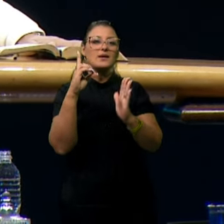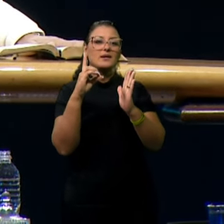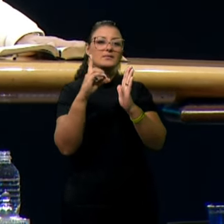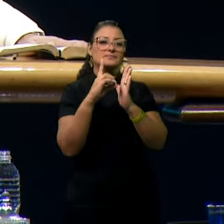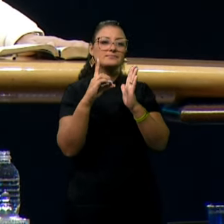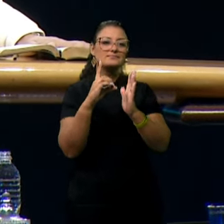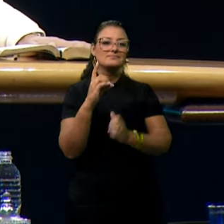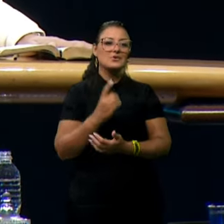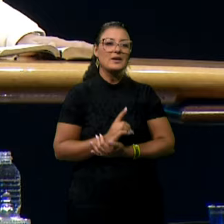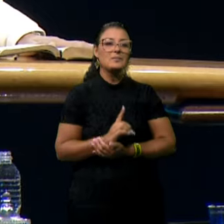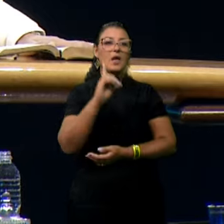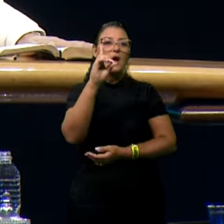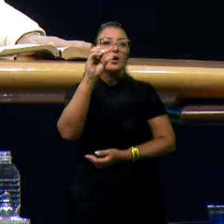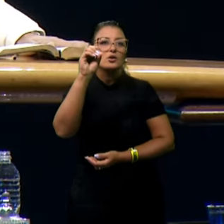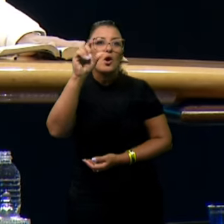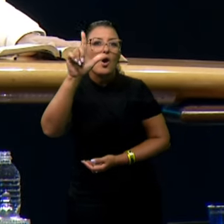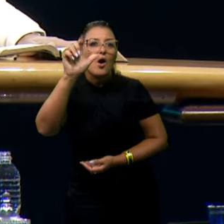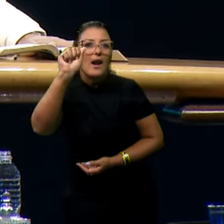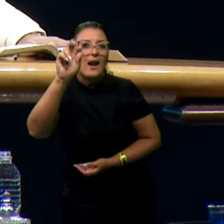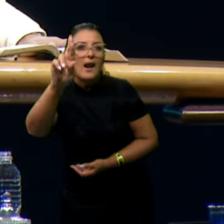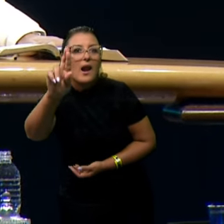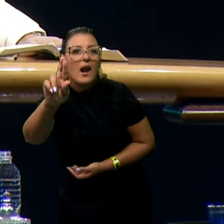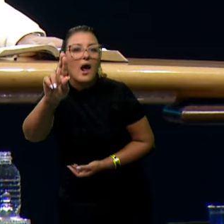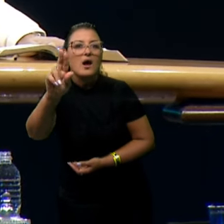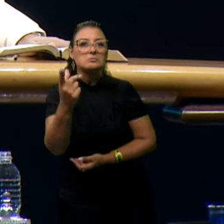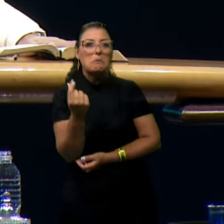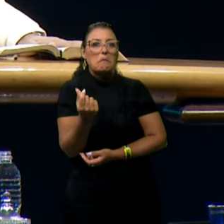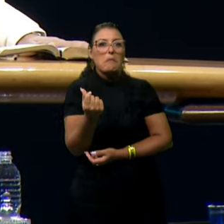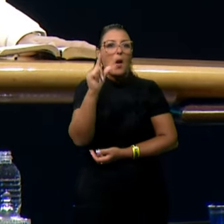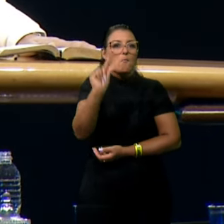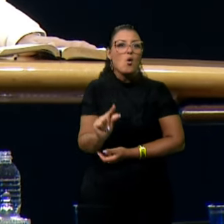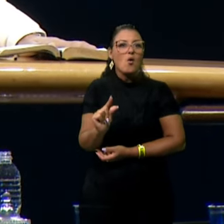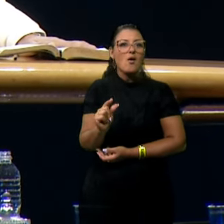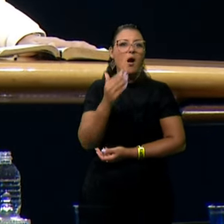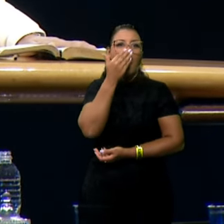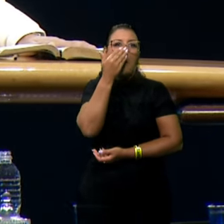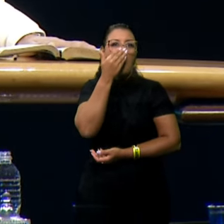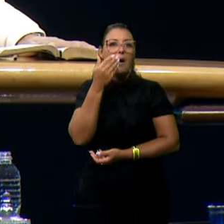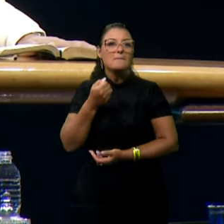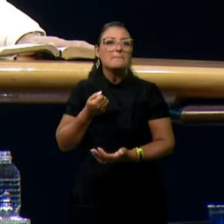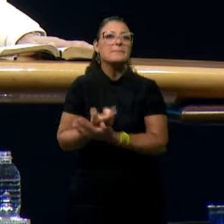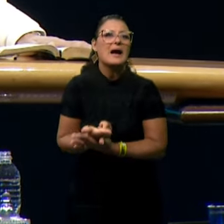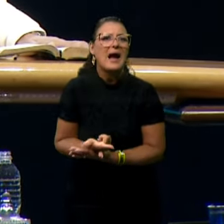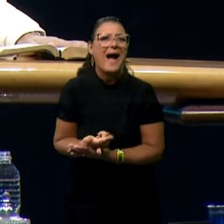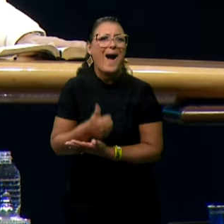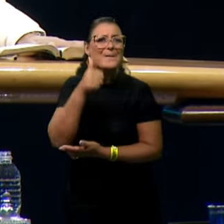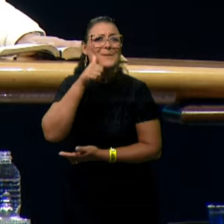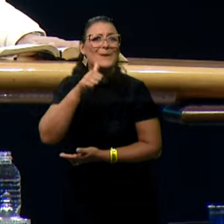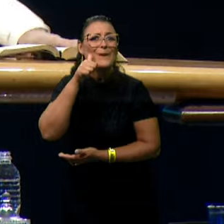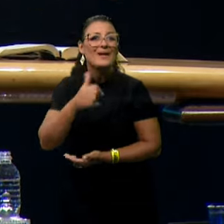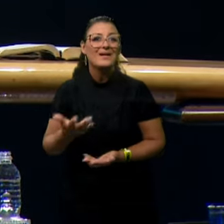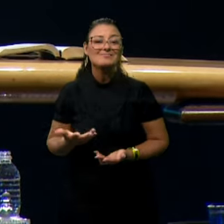porque sair é muito caro Se você tá pagando só três dólares o que isso tem idade